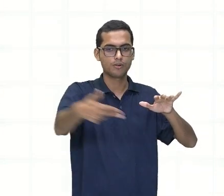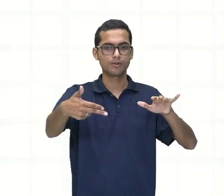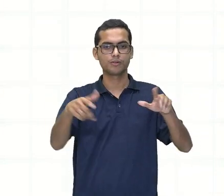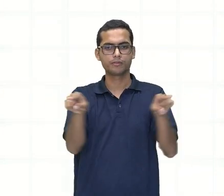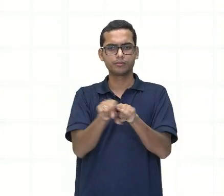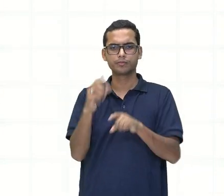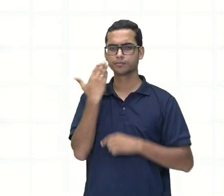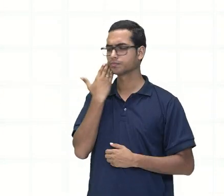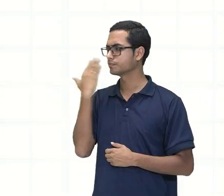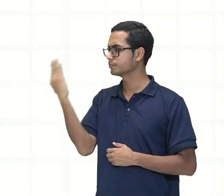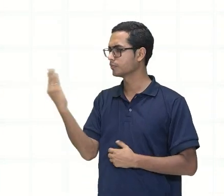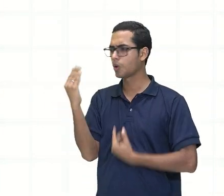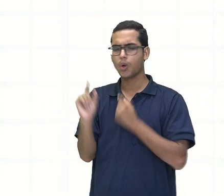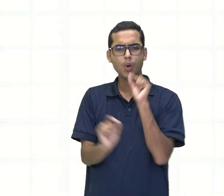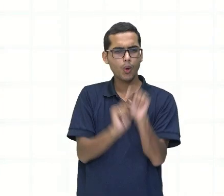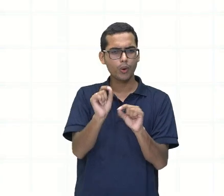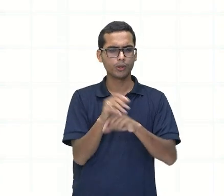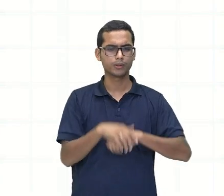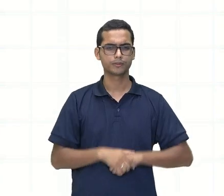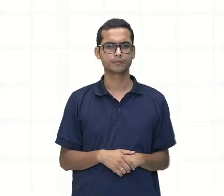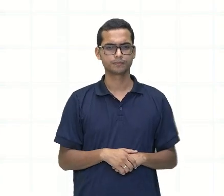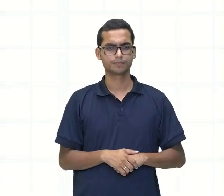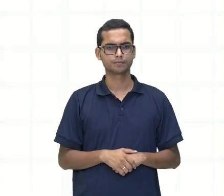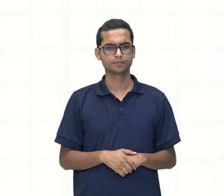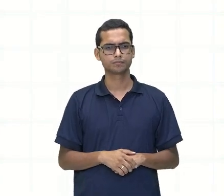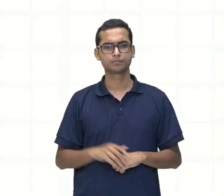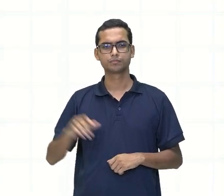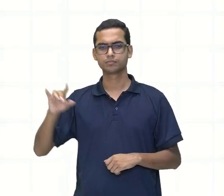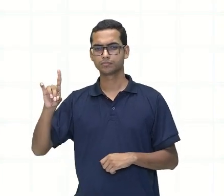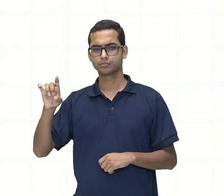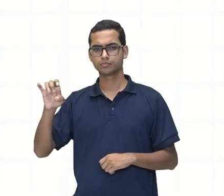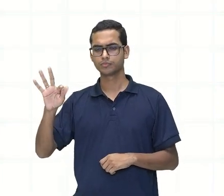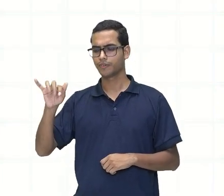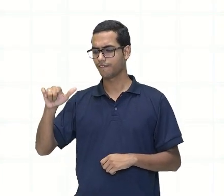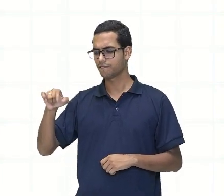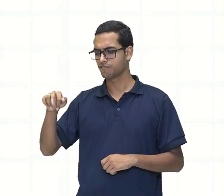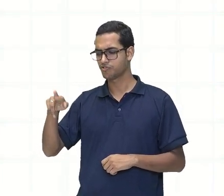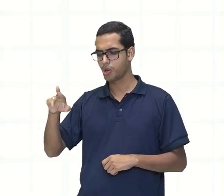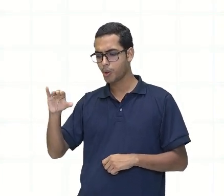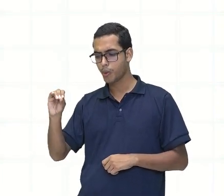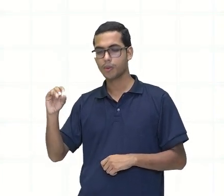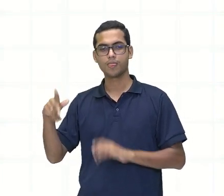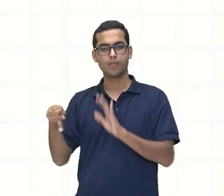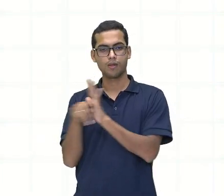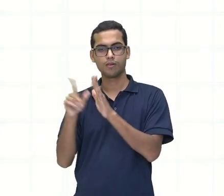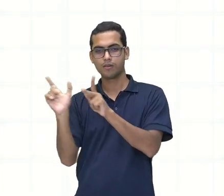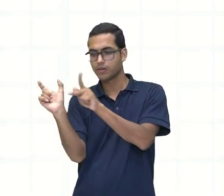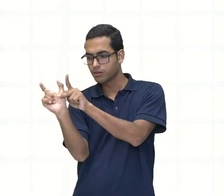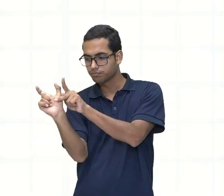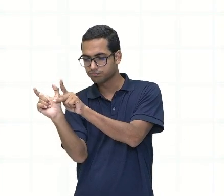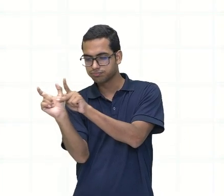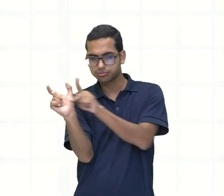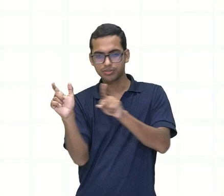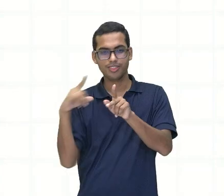sobrou, então, desse sujeito é o nosso predicado, tá?